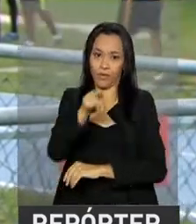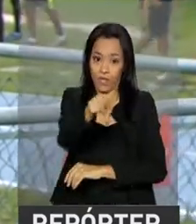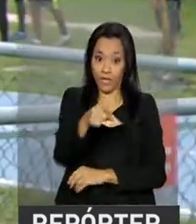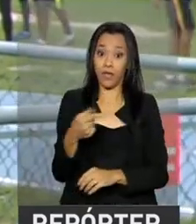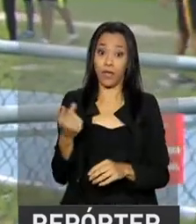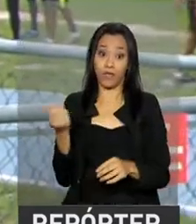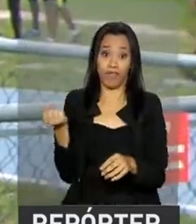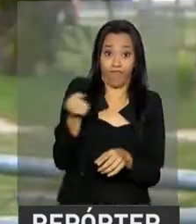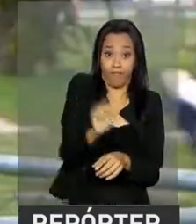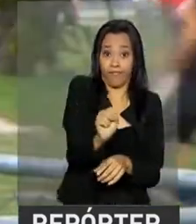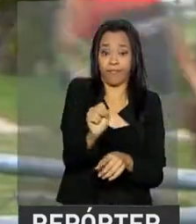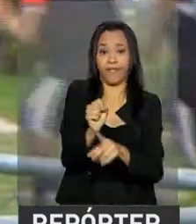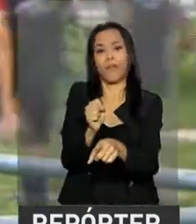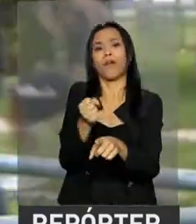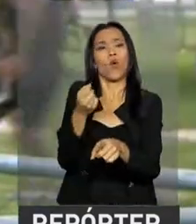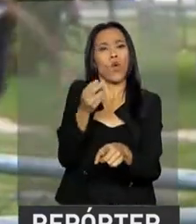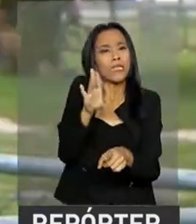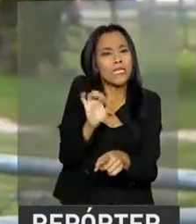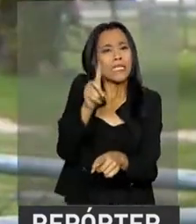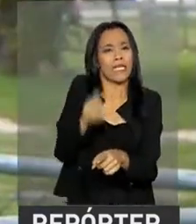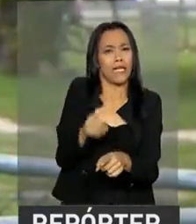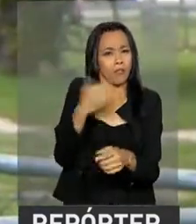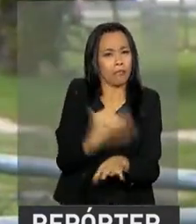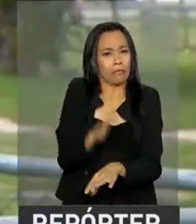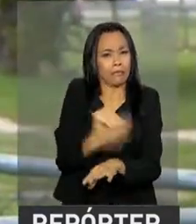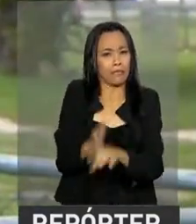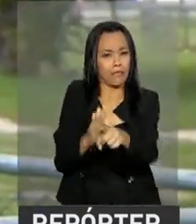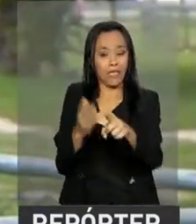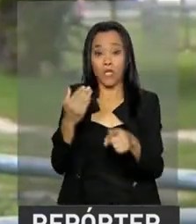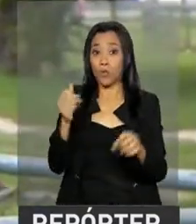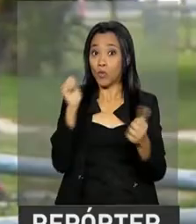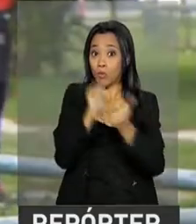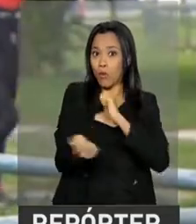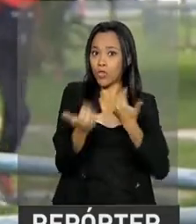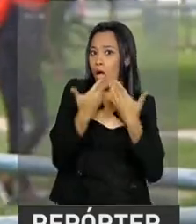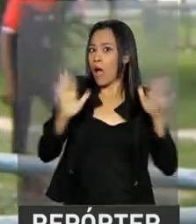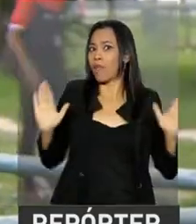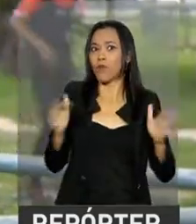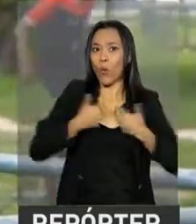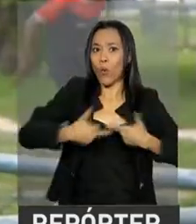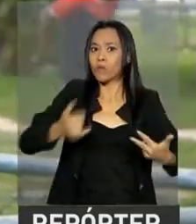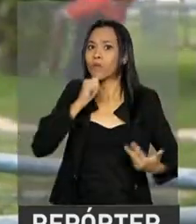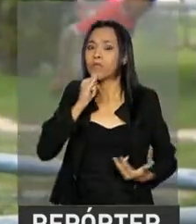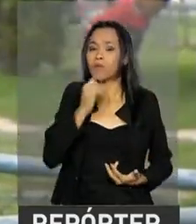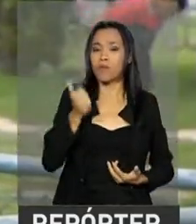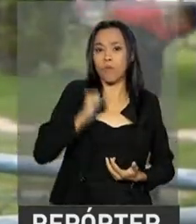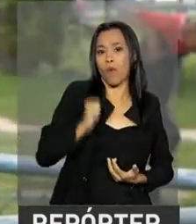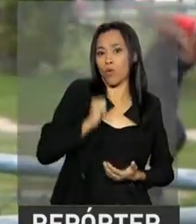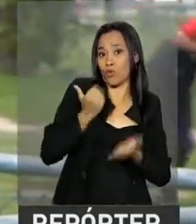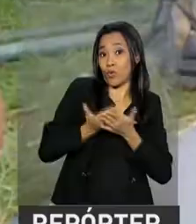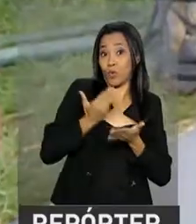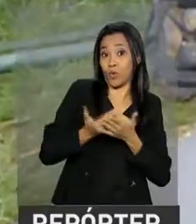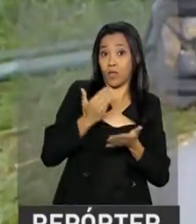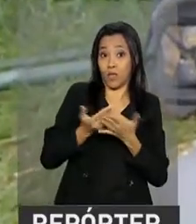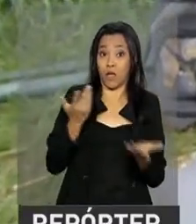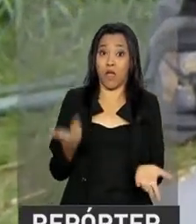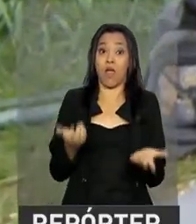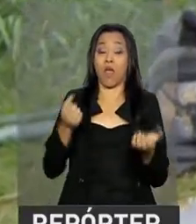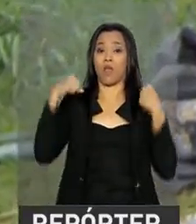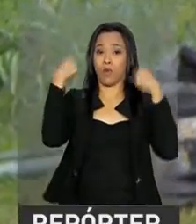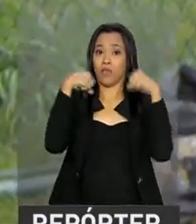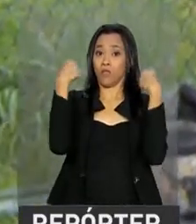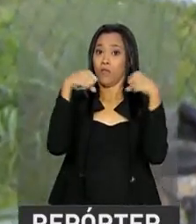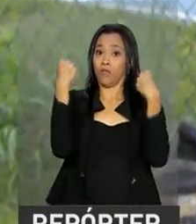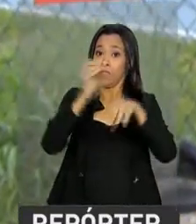atletismo cedo e conta que o sport abriu muitas portas em sua vida como uma bolsa para estudar educação física para o estudante